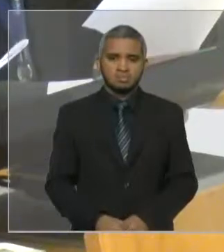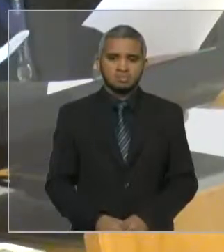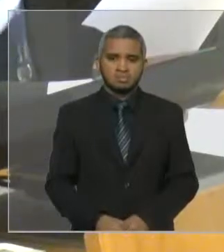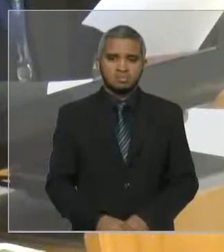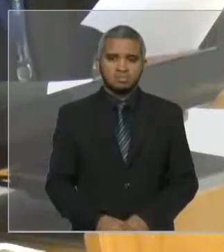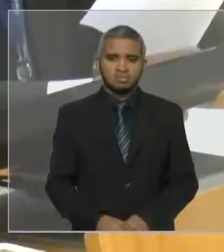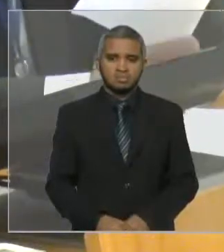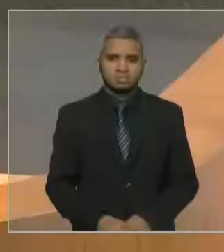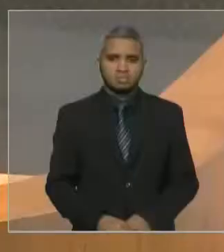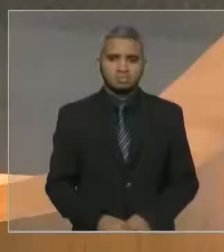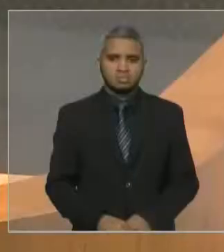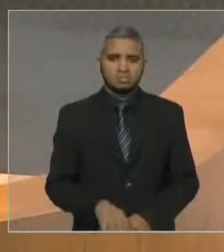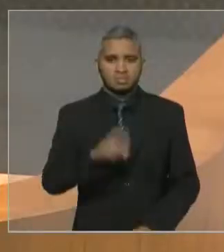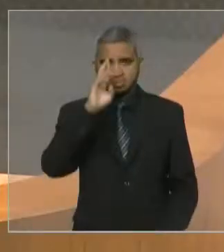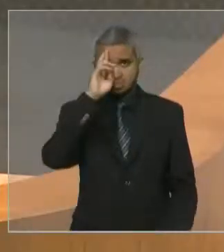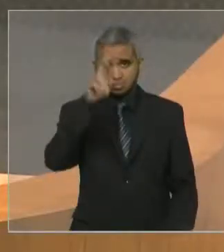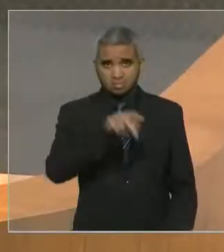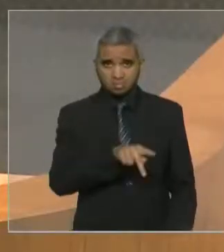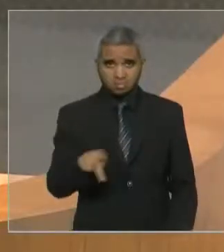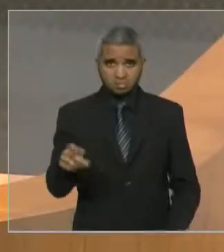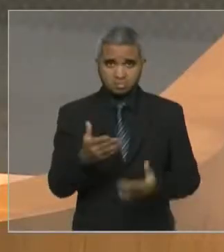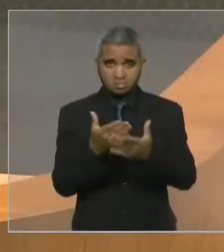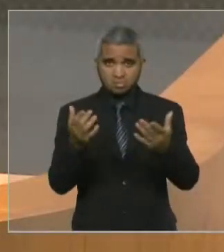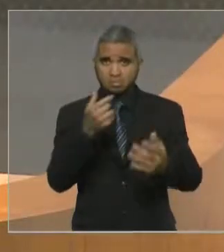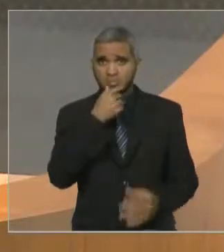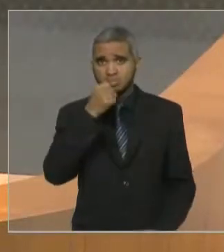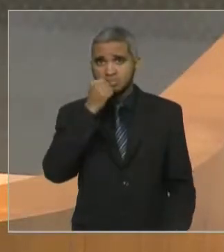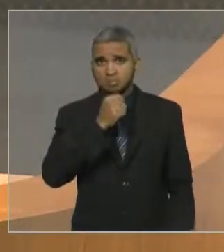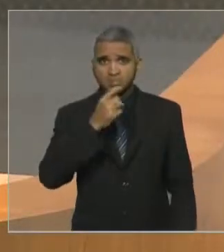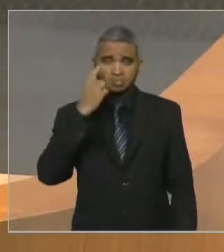Presidente, senhores deputados, galeria, imprensa. Eu queria fazer